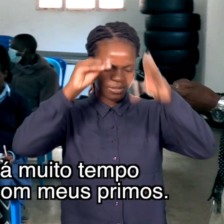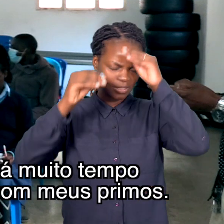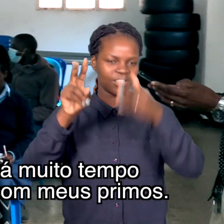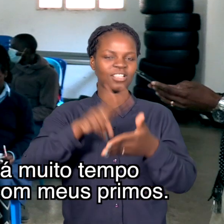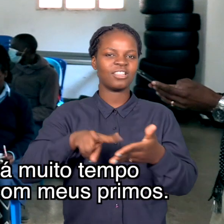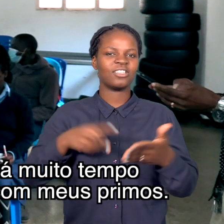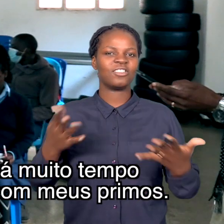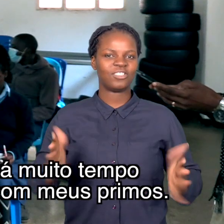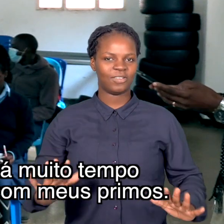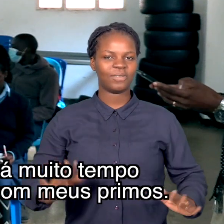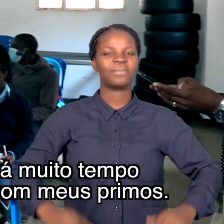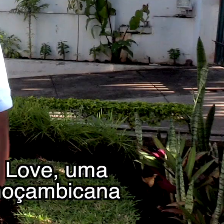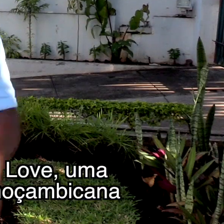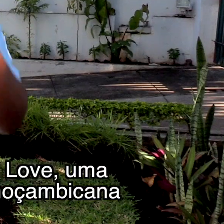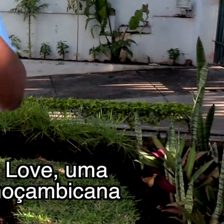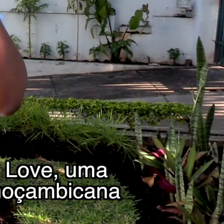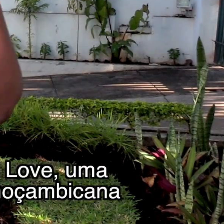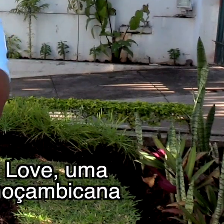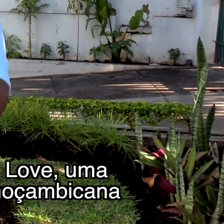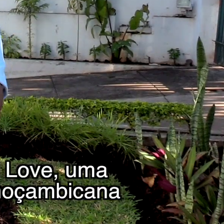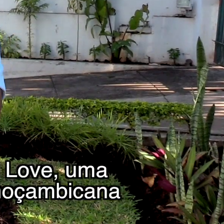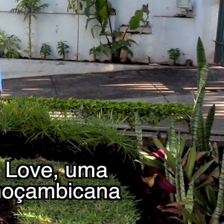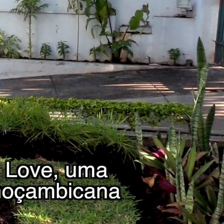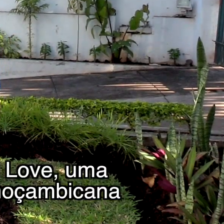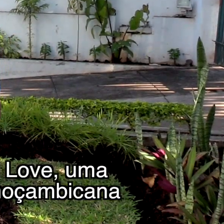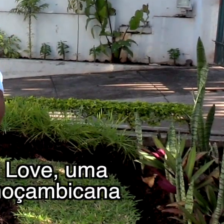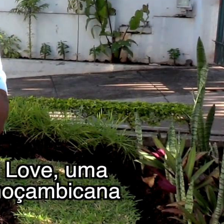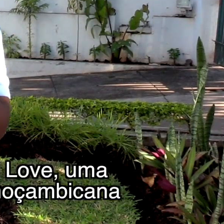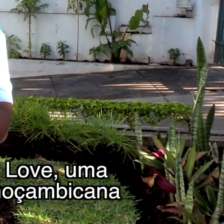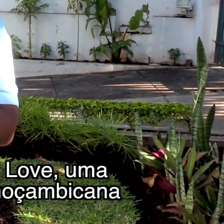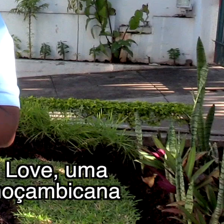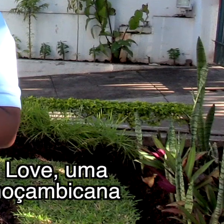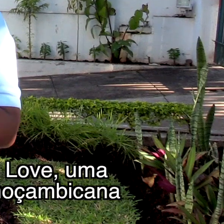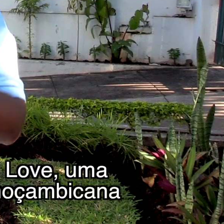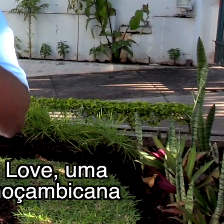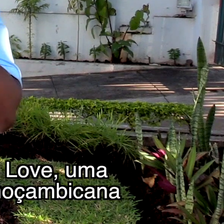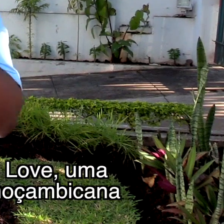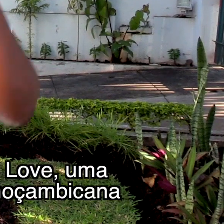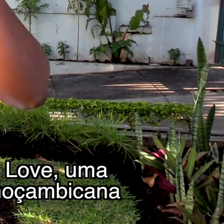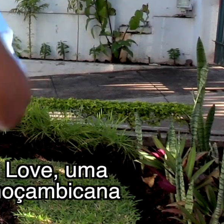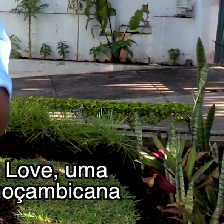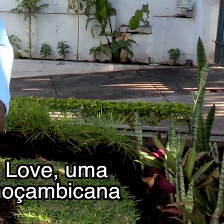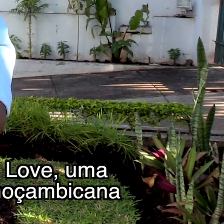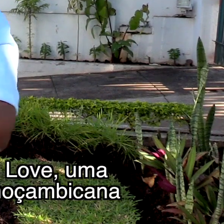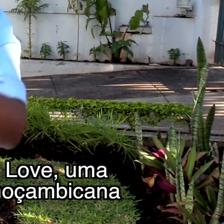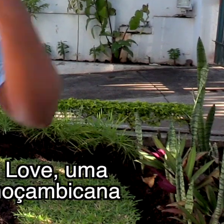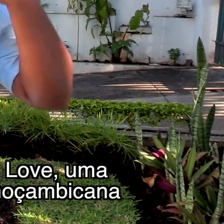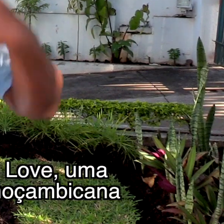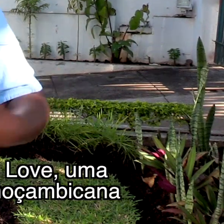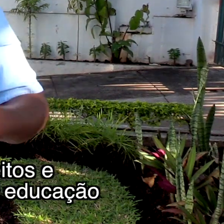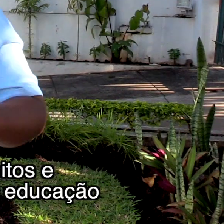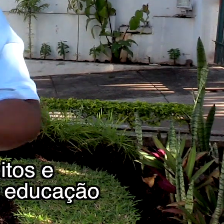Depois fui aprender a ler com meus primos. Organizado pela Tender Ness and Love, uma organização não governamental